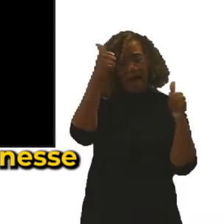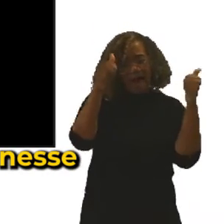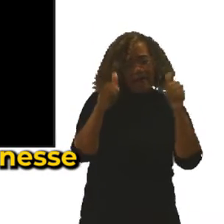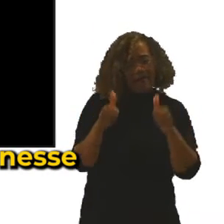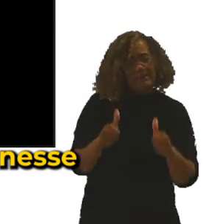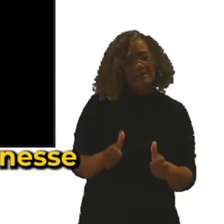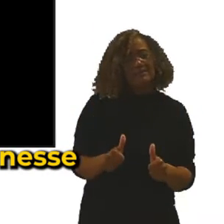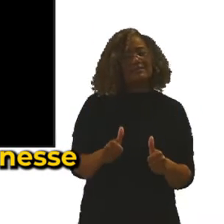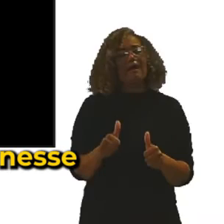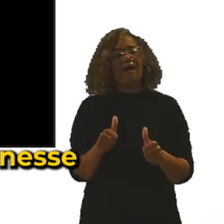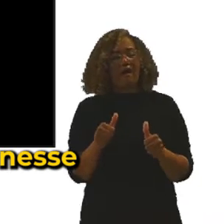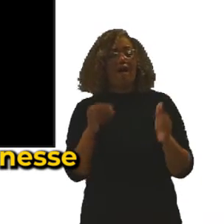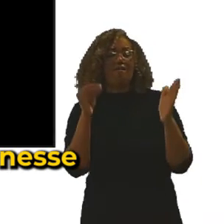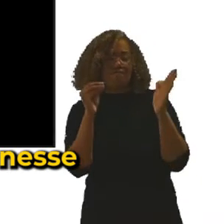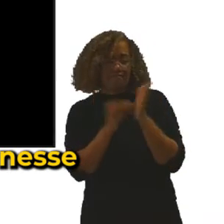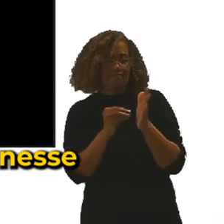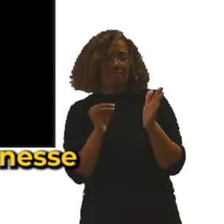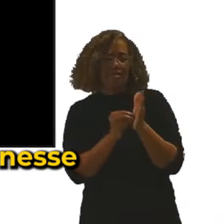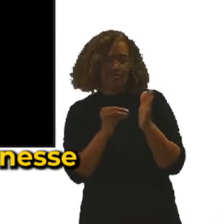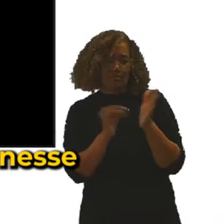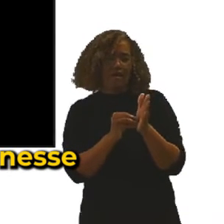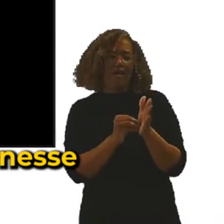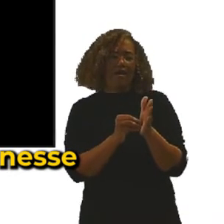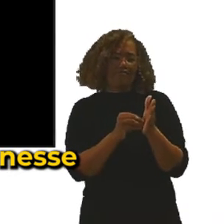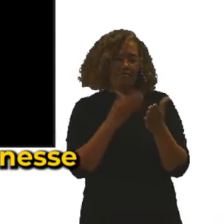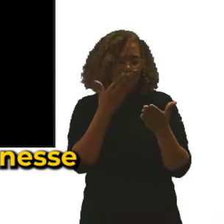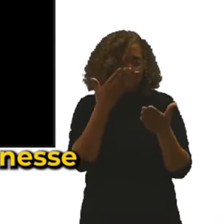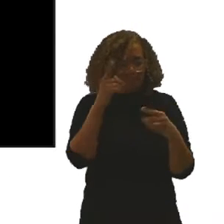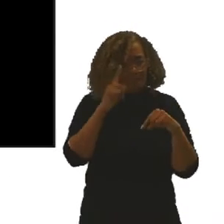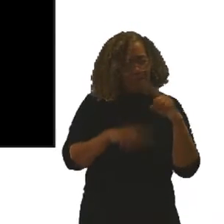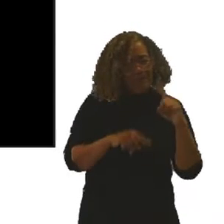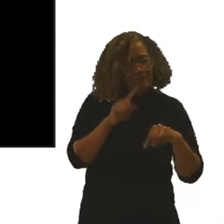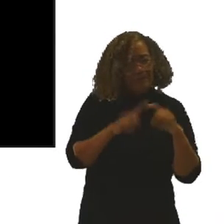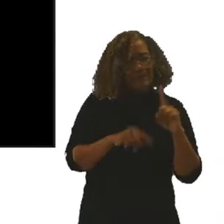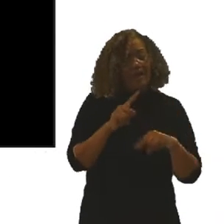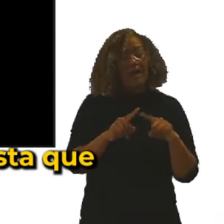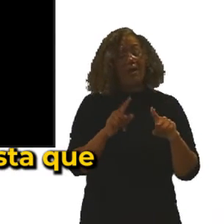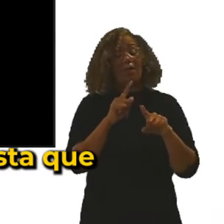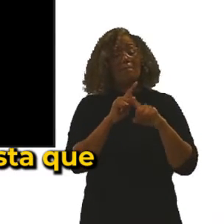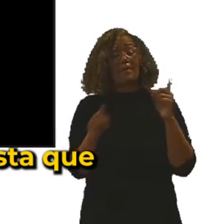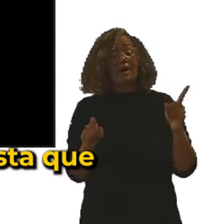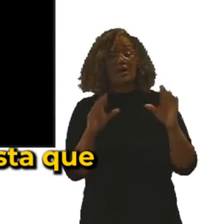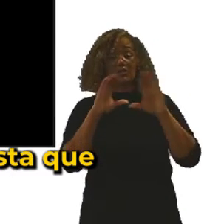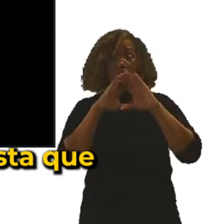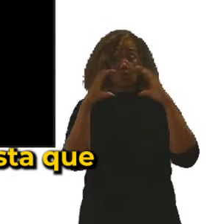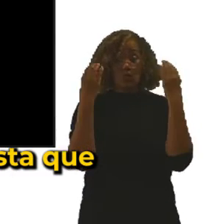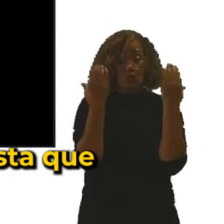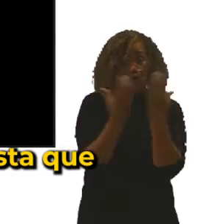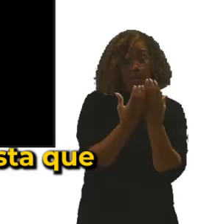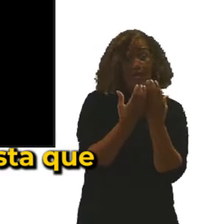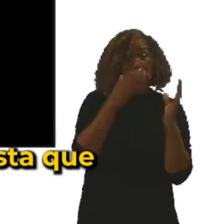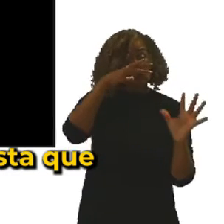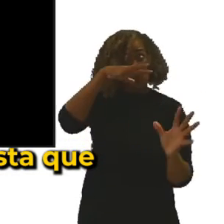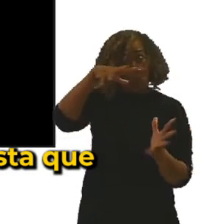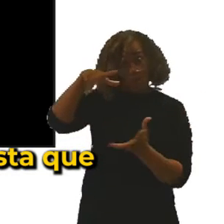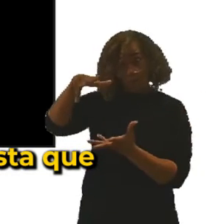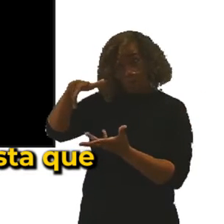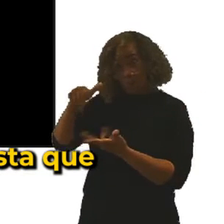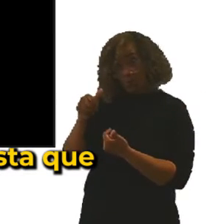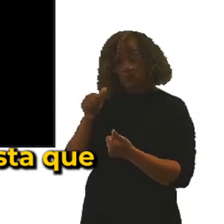via de consequência, propiciarmos alterações. Nesse Congresso do Mundo das Mulheres estava lá a Sandra Harding, que é